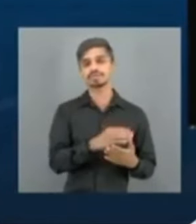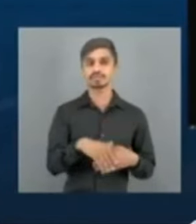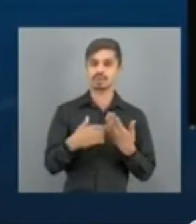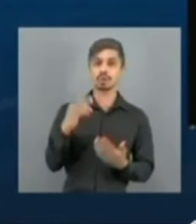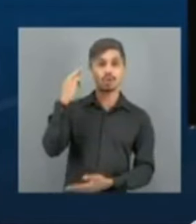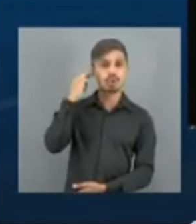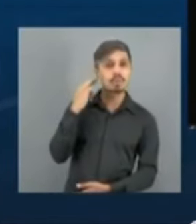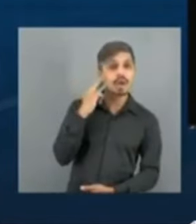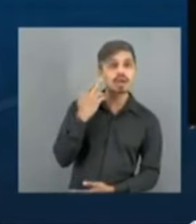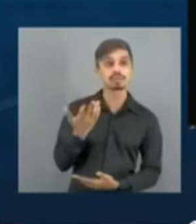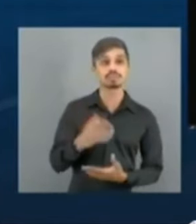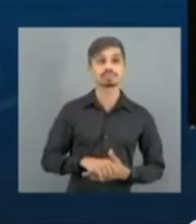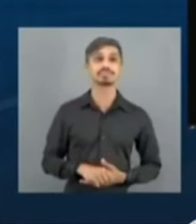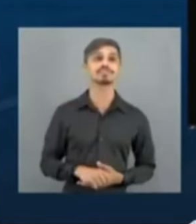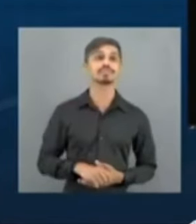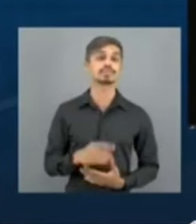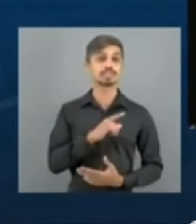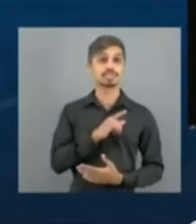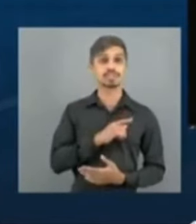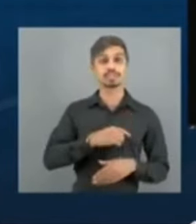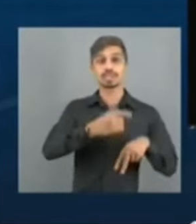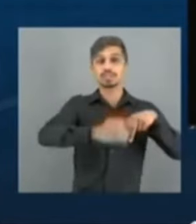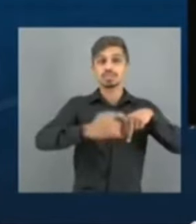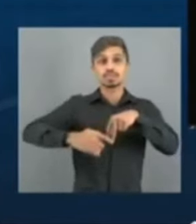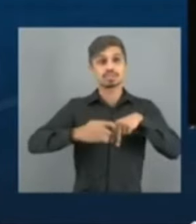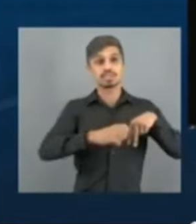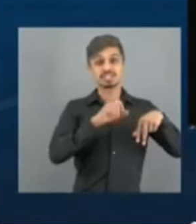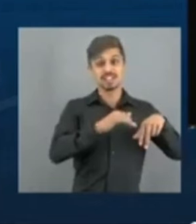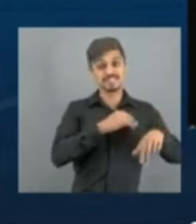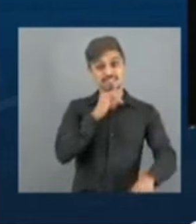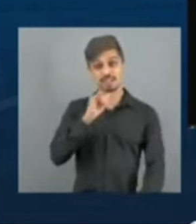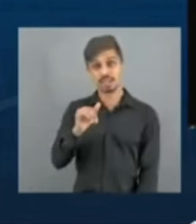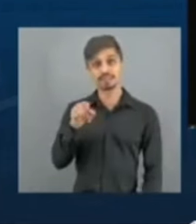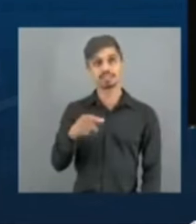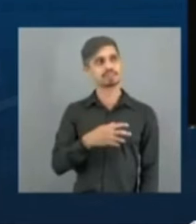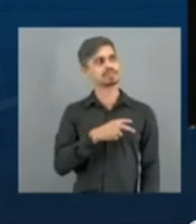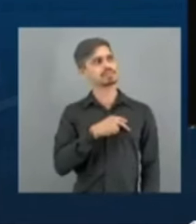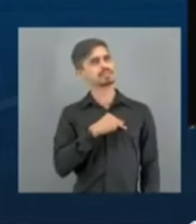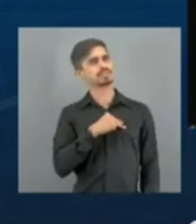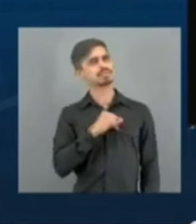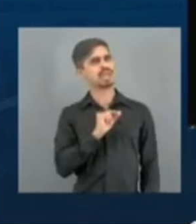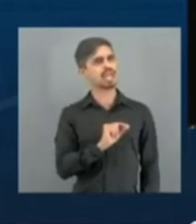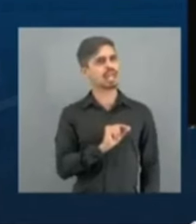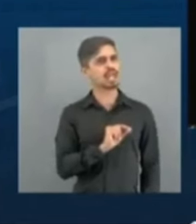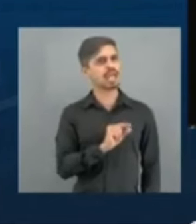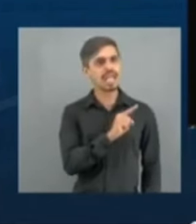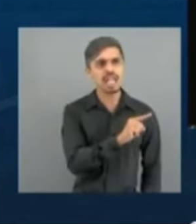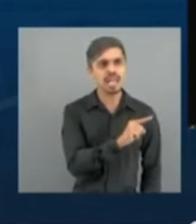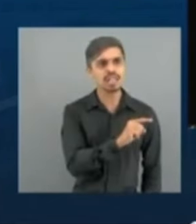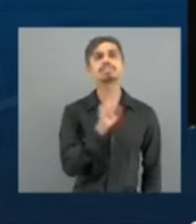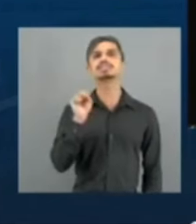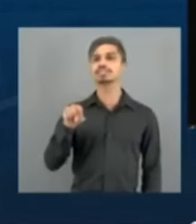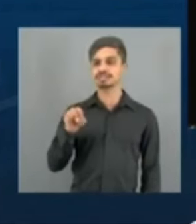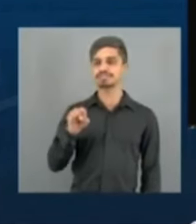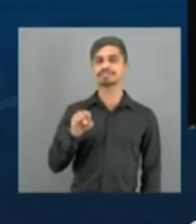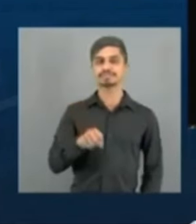Mário, tem jogadores que o dia que eu falar pra você, meu irmão, você vai falar, eu não acredito nisso não.